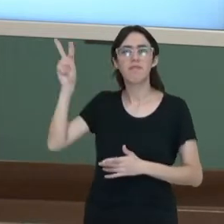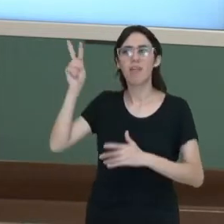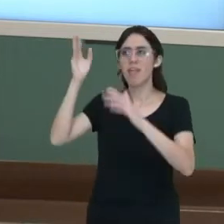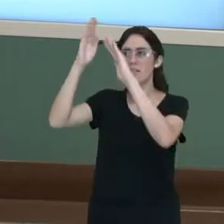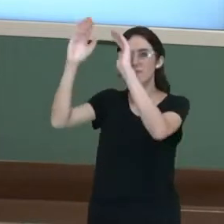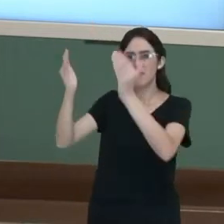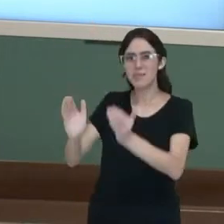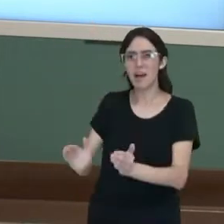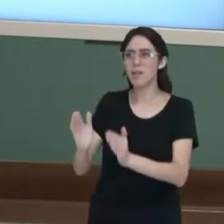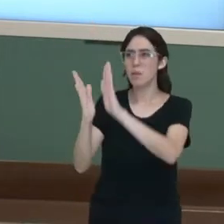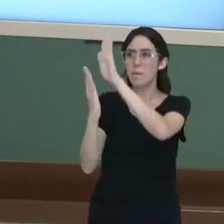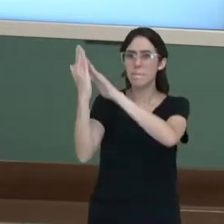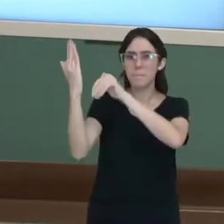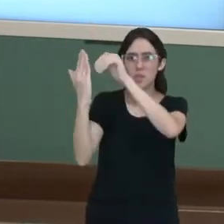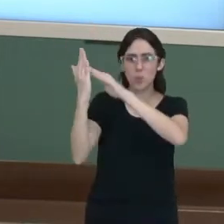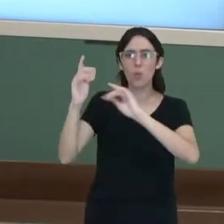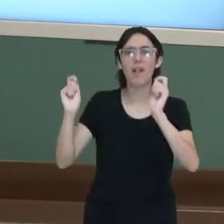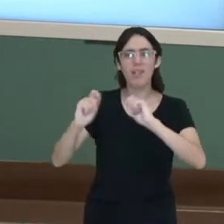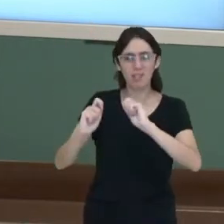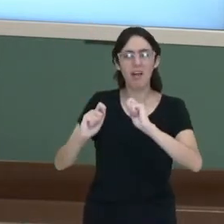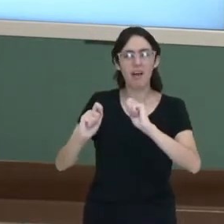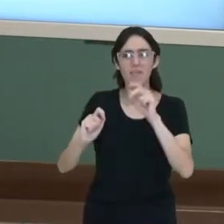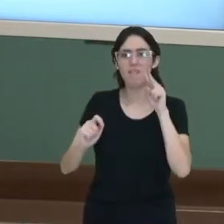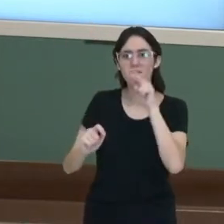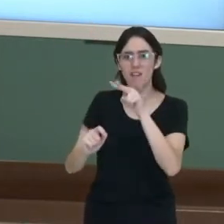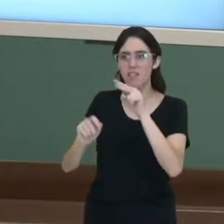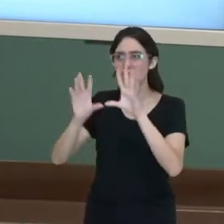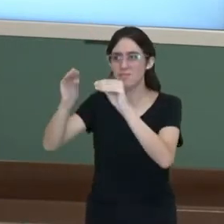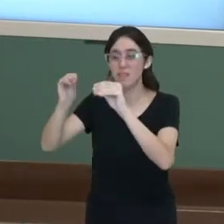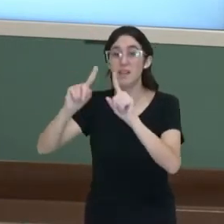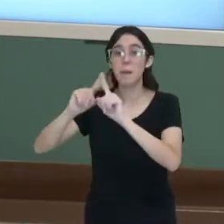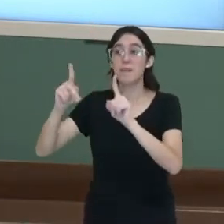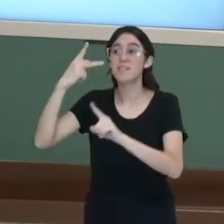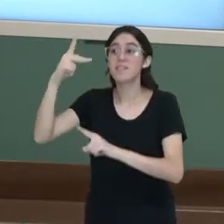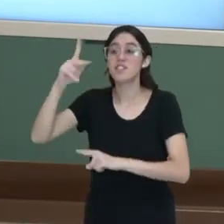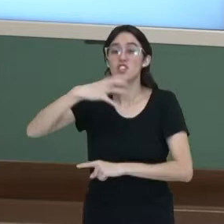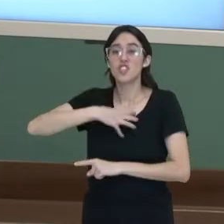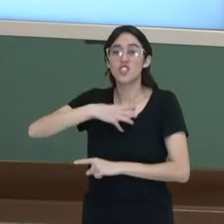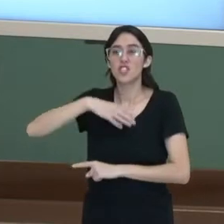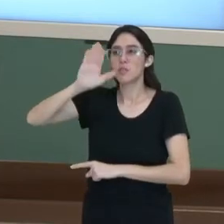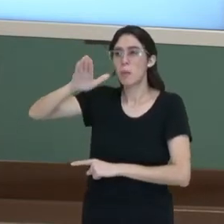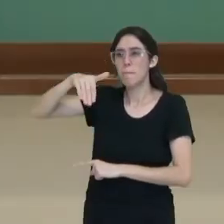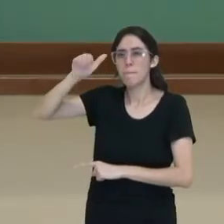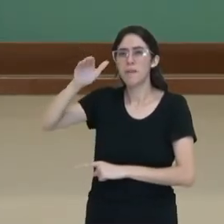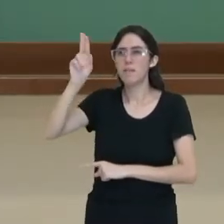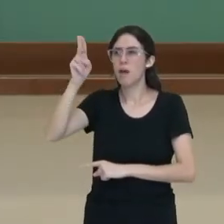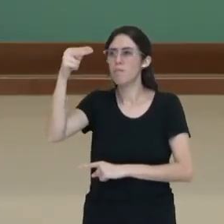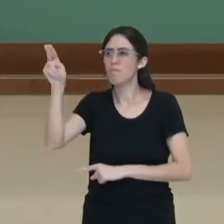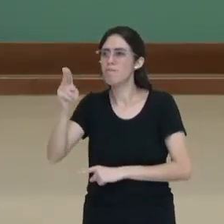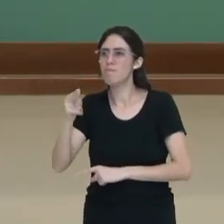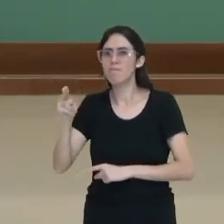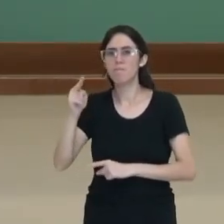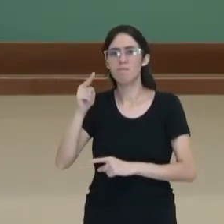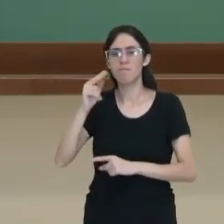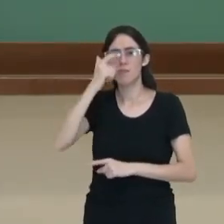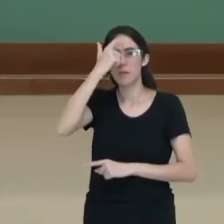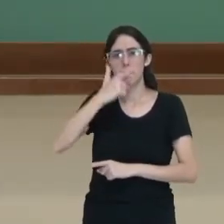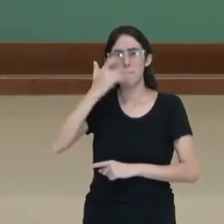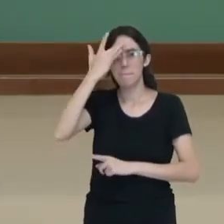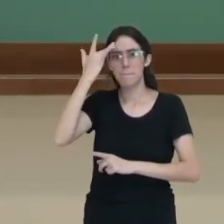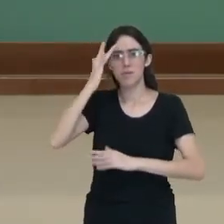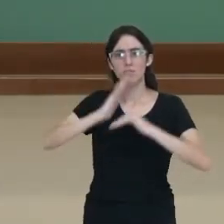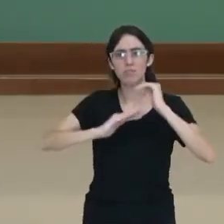Sim. Mas a técnica empregada em fazer a obra, o saber tocar